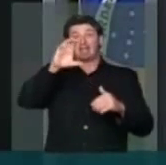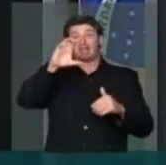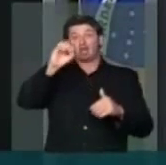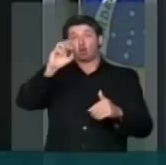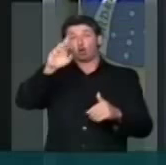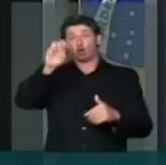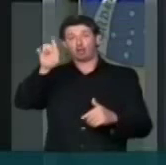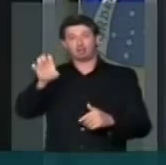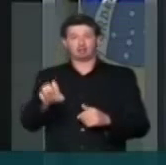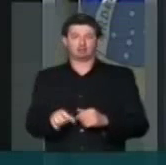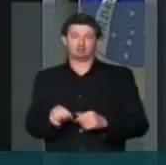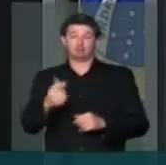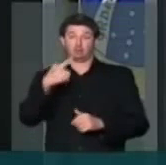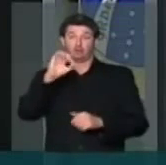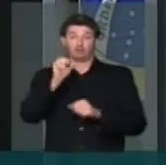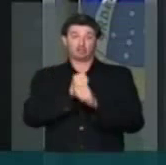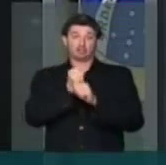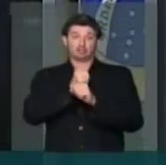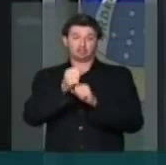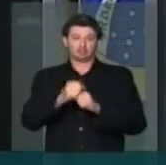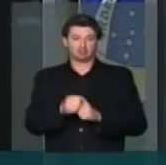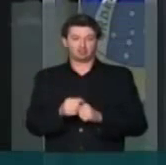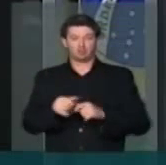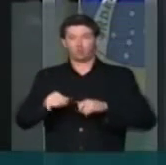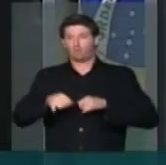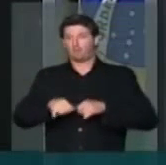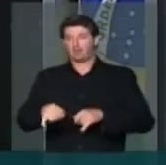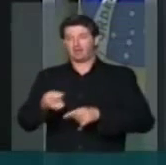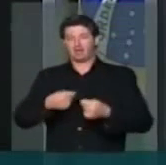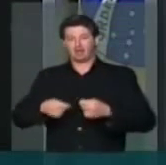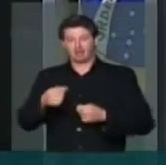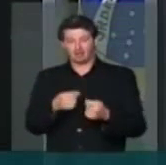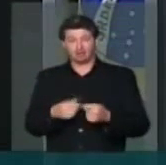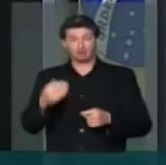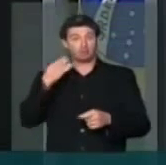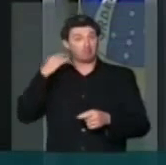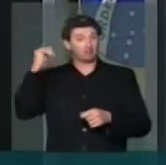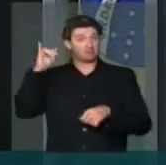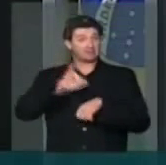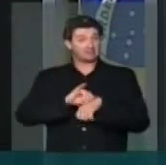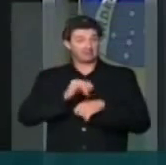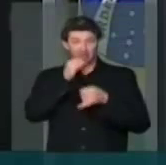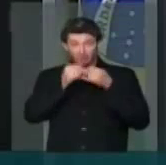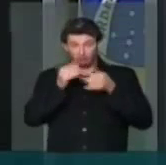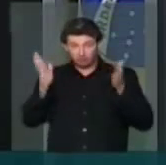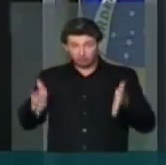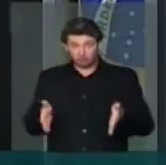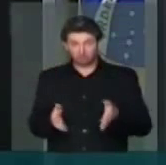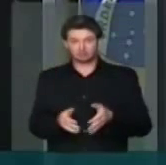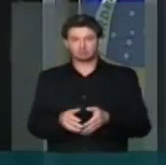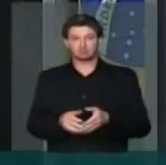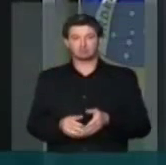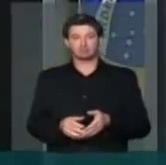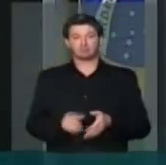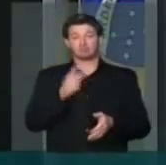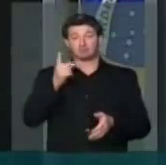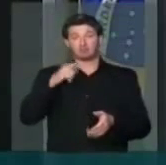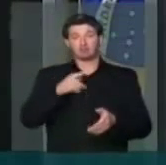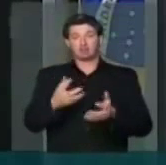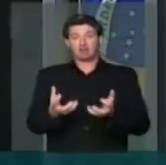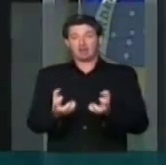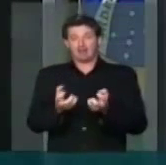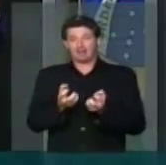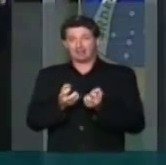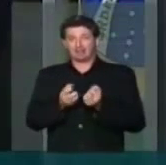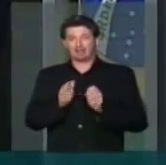dos últimos 20 anos com o mercado, com informações do Banco Central, apostando numa